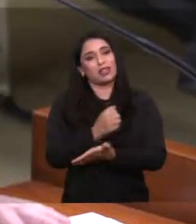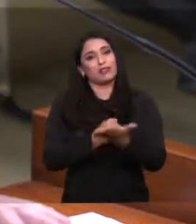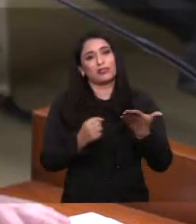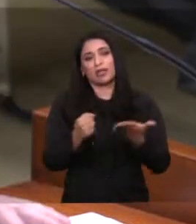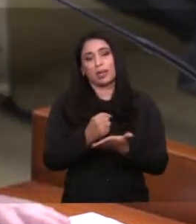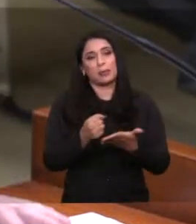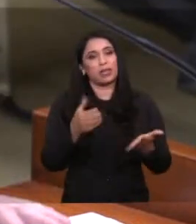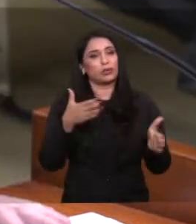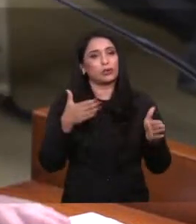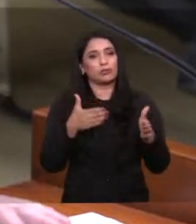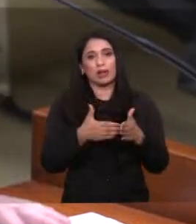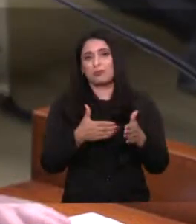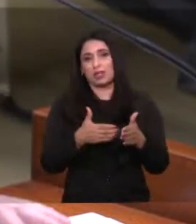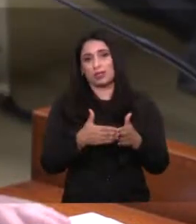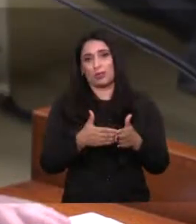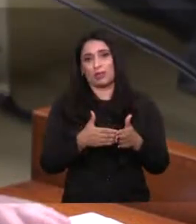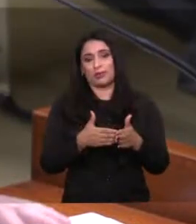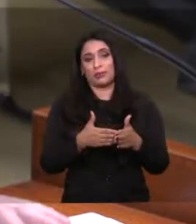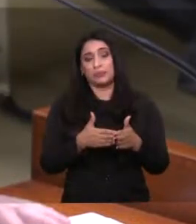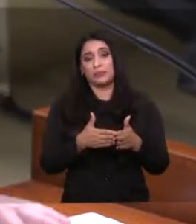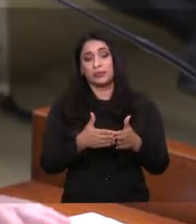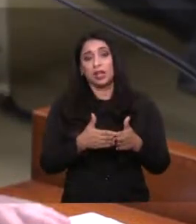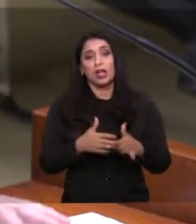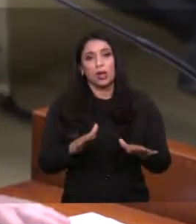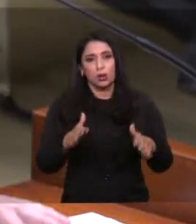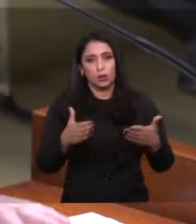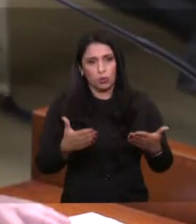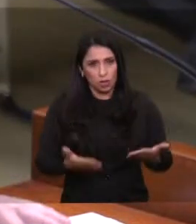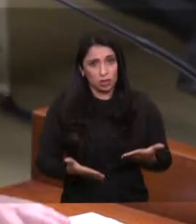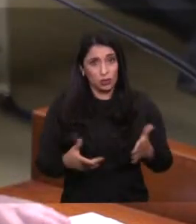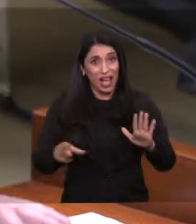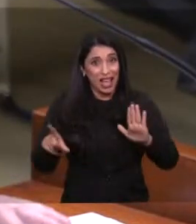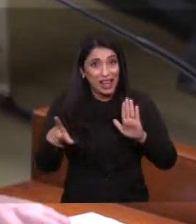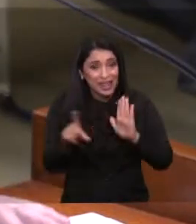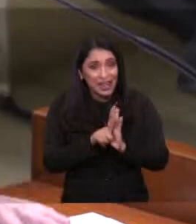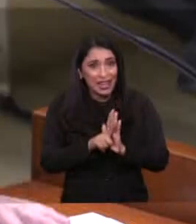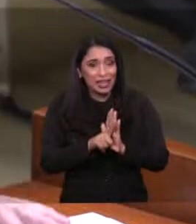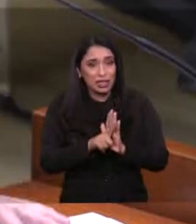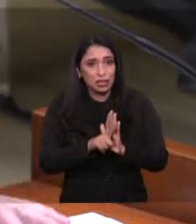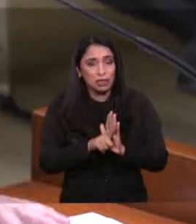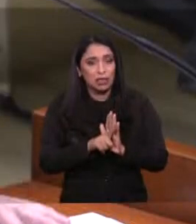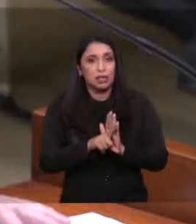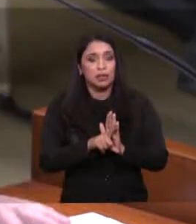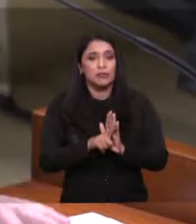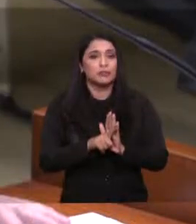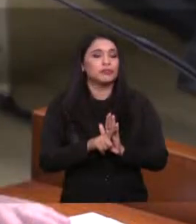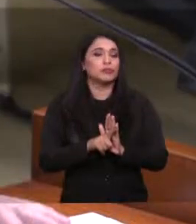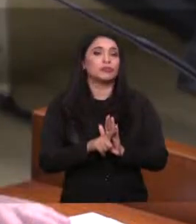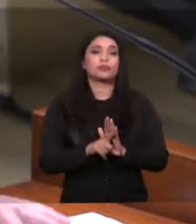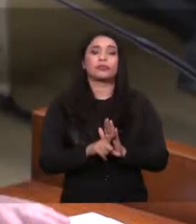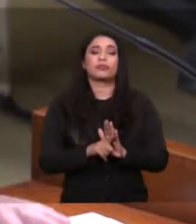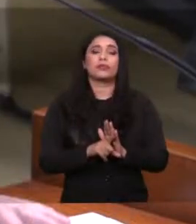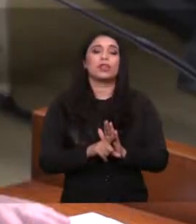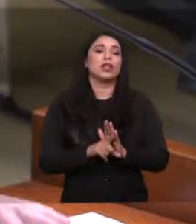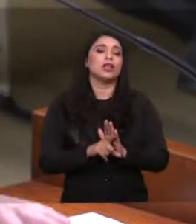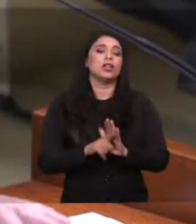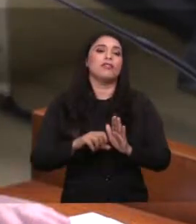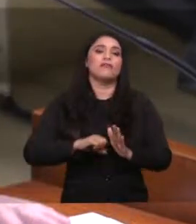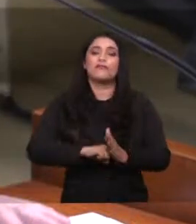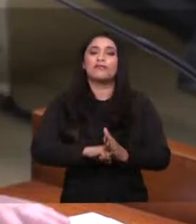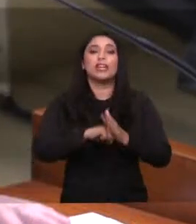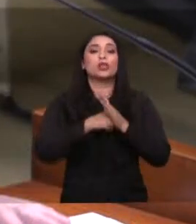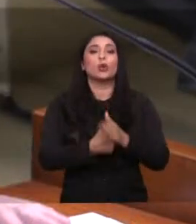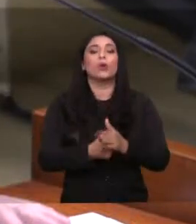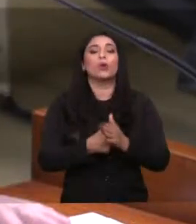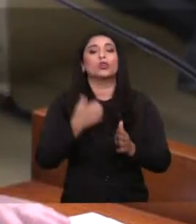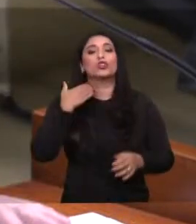para esse impedimento quando se vê que a própria lei vedou a iniciativa do juiz da investigação